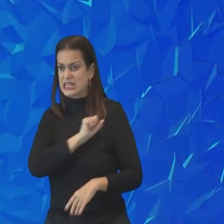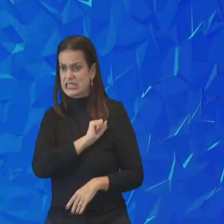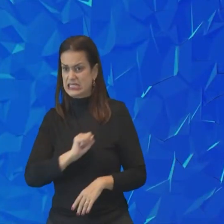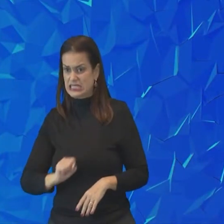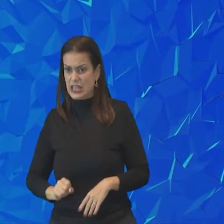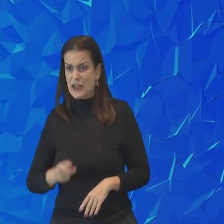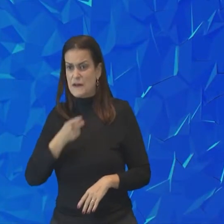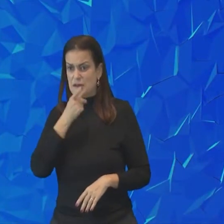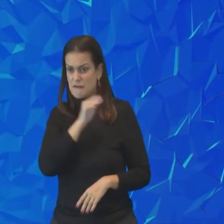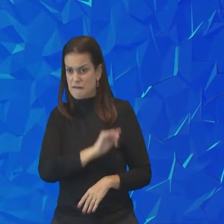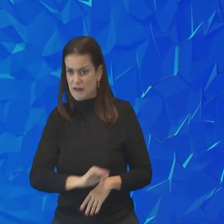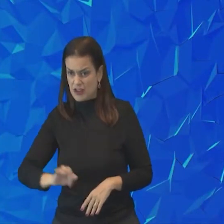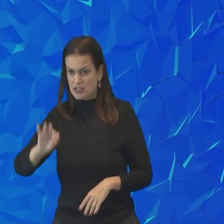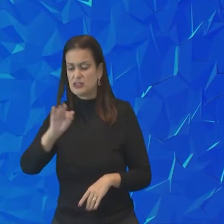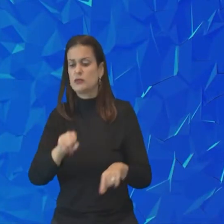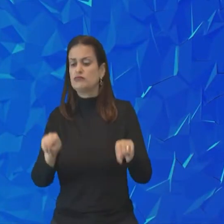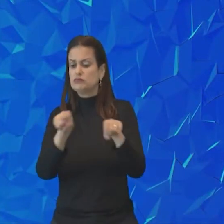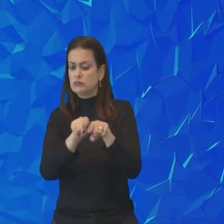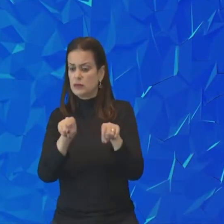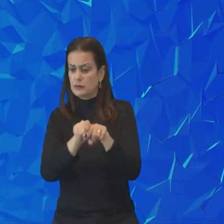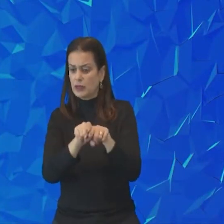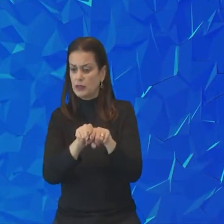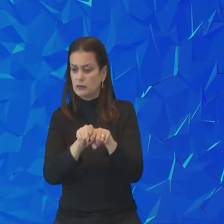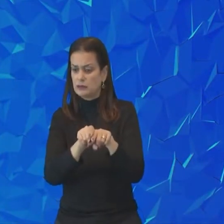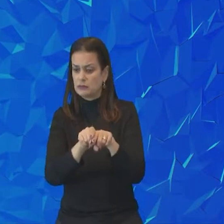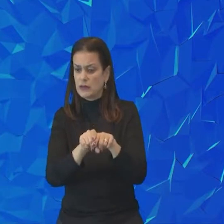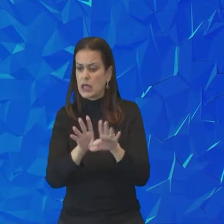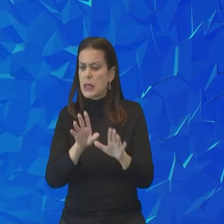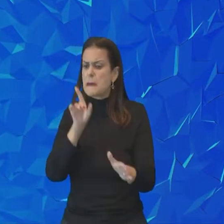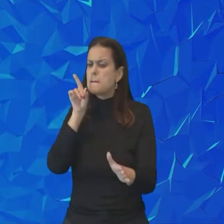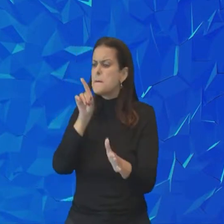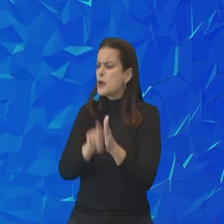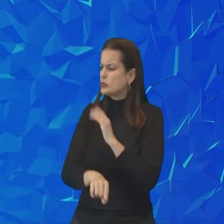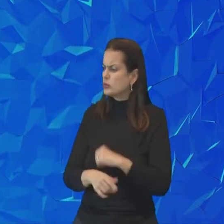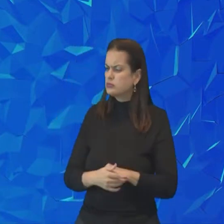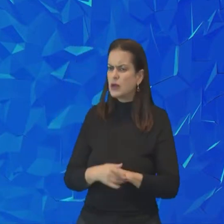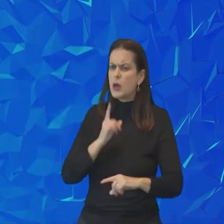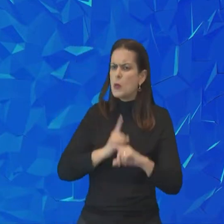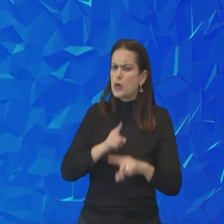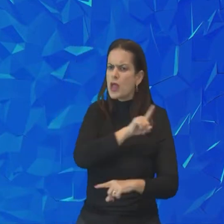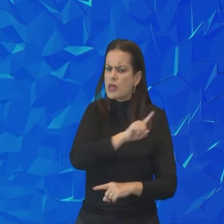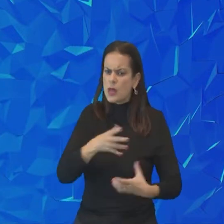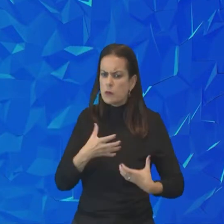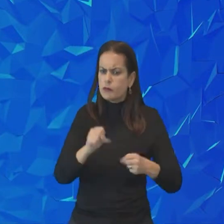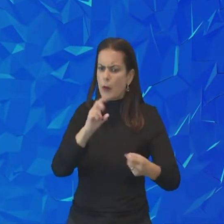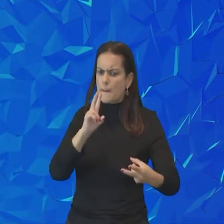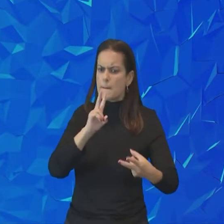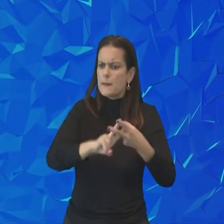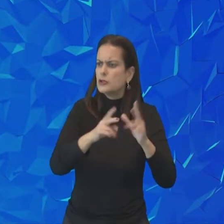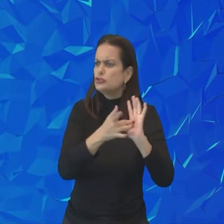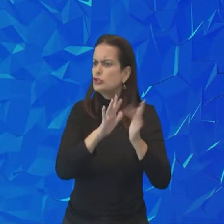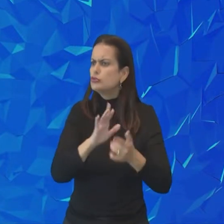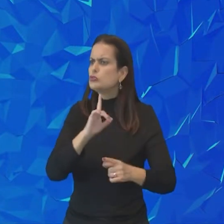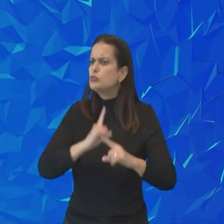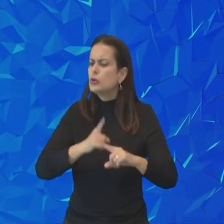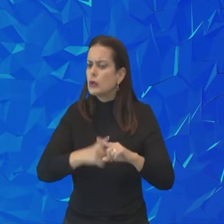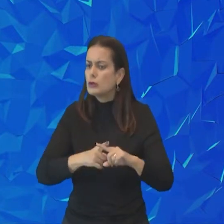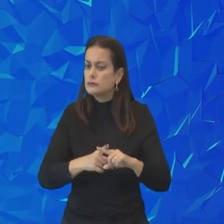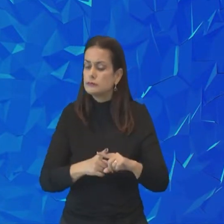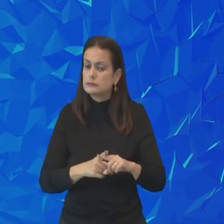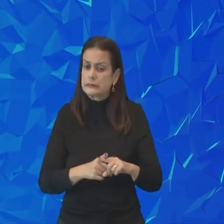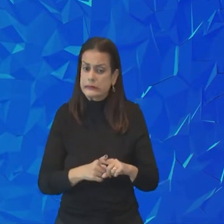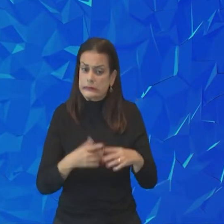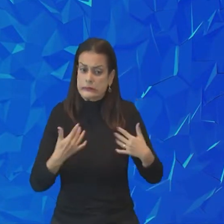sacerdotes e fariseus, e estes lhes perguntaram: Por que não o trouxestes? E